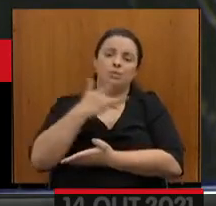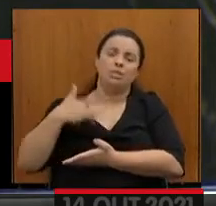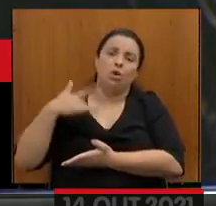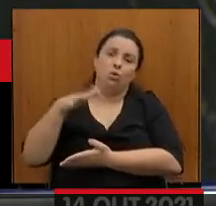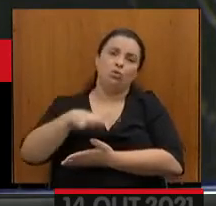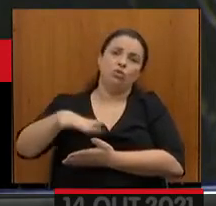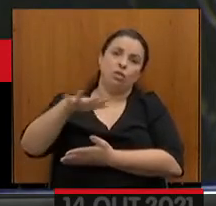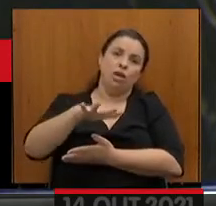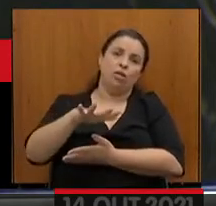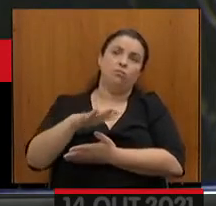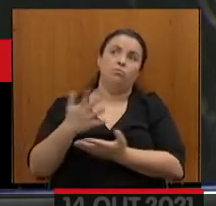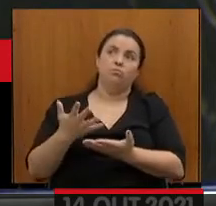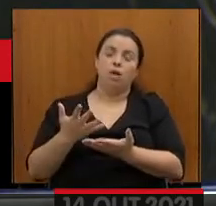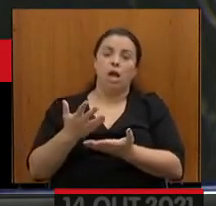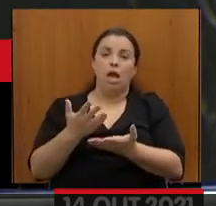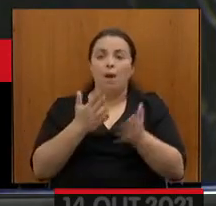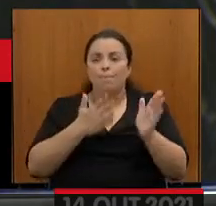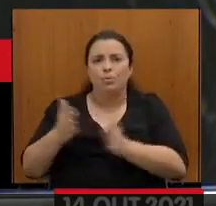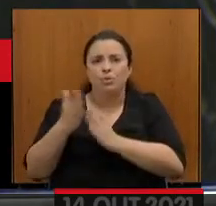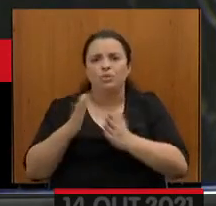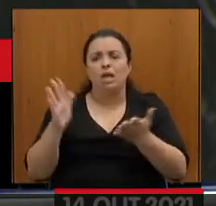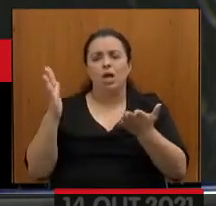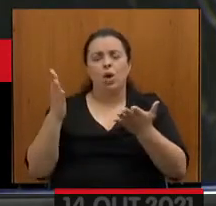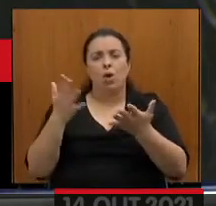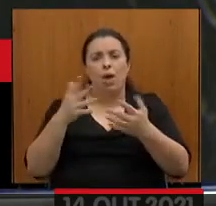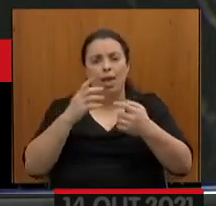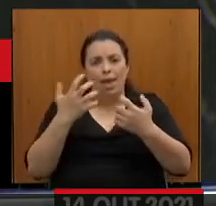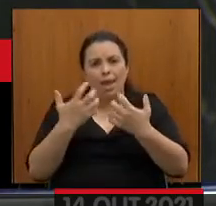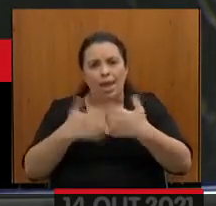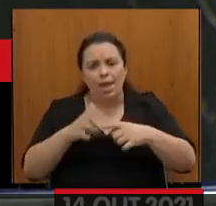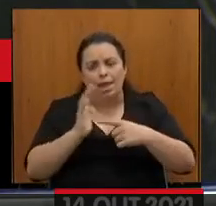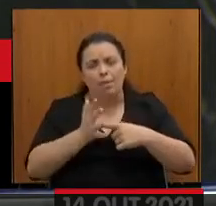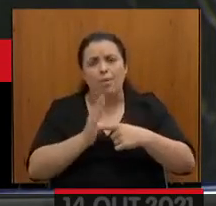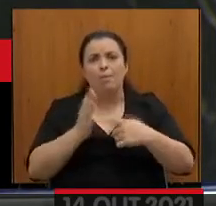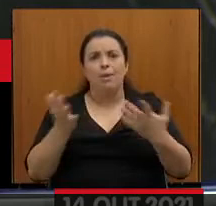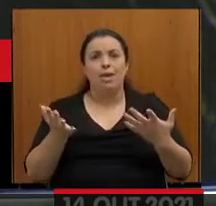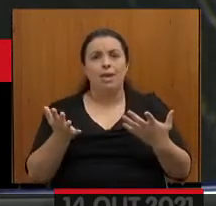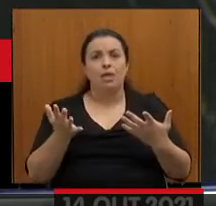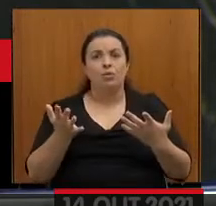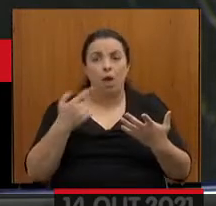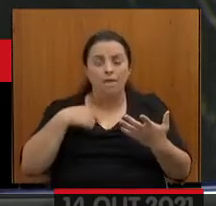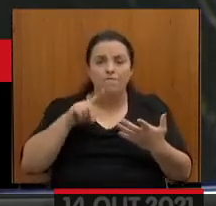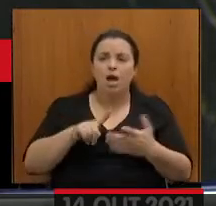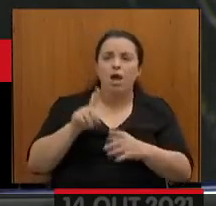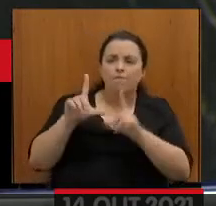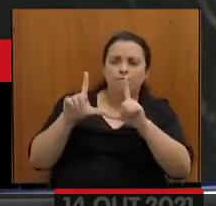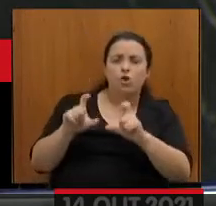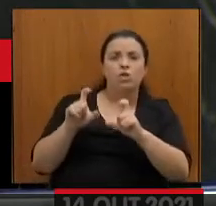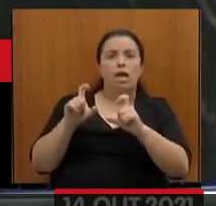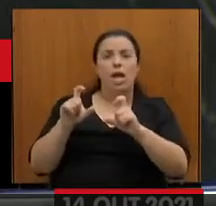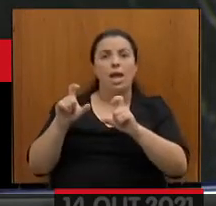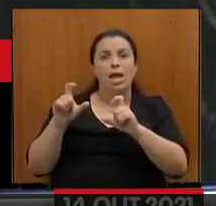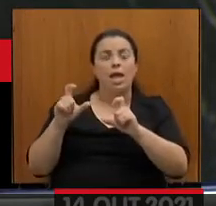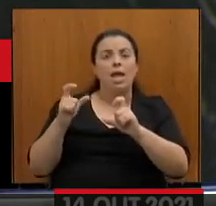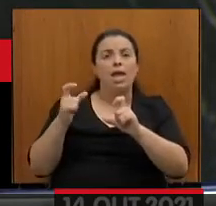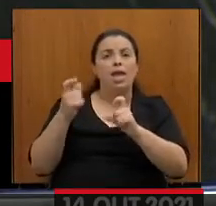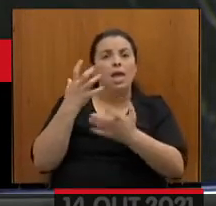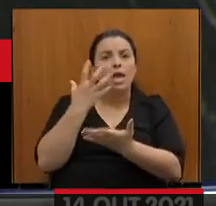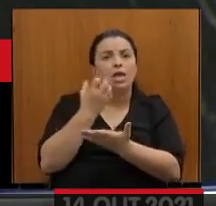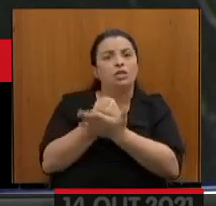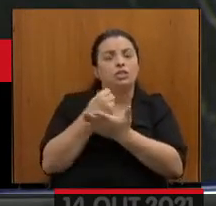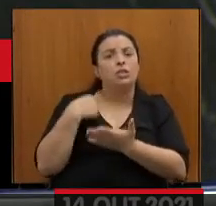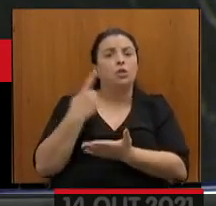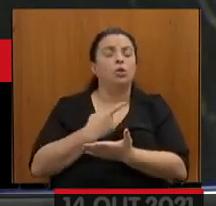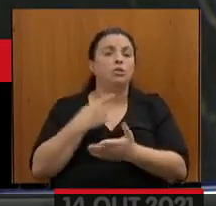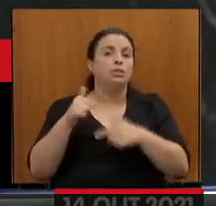as emendas parlamentares, para que nós, parlamentares, possamos ir lá fazer as fotos, registrar o nosso trabalho, mas para garantir que o